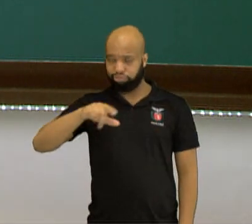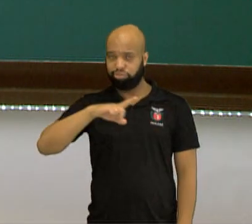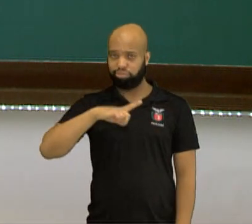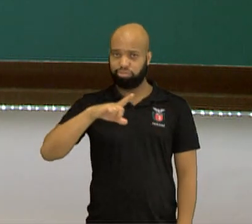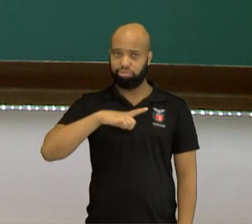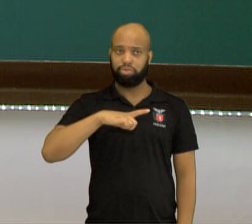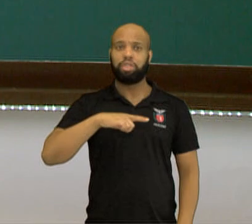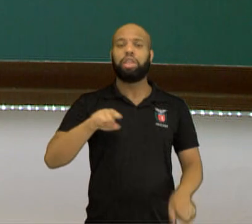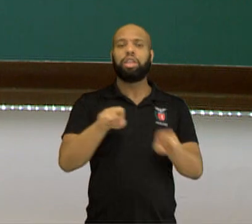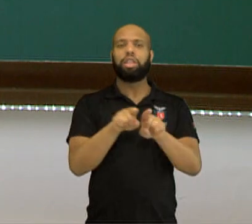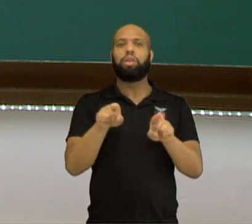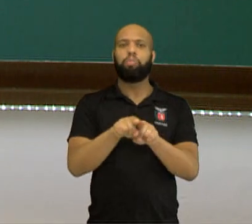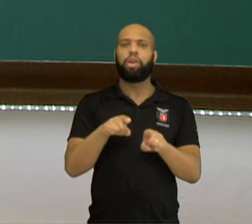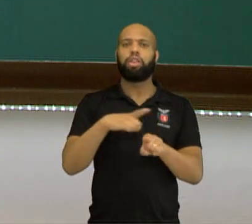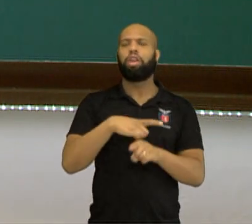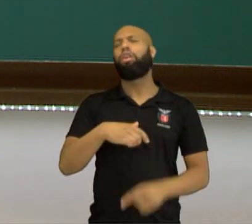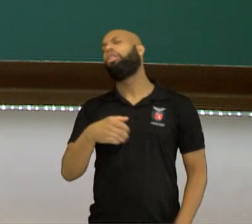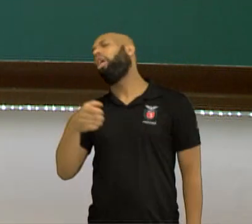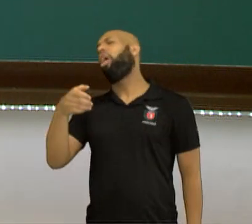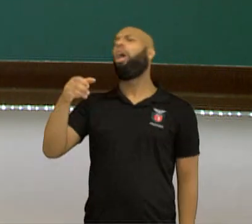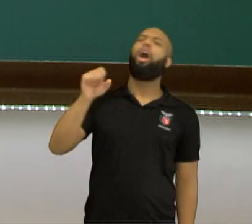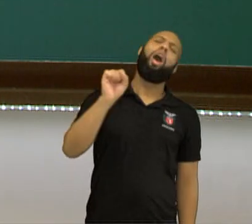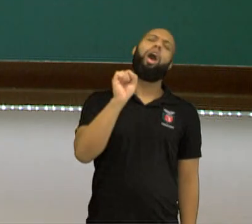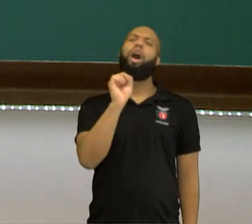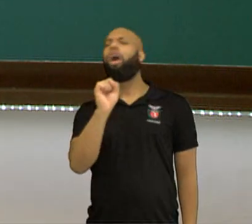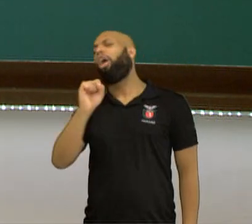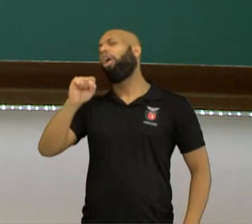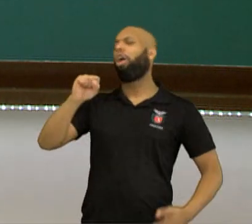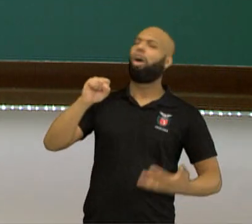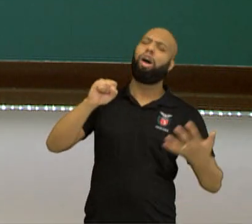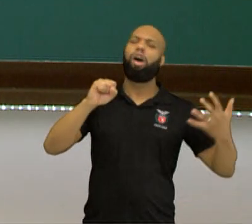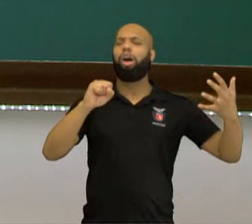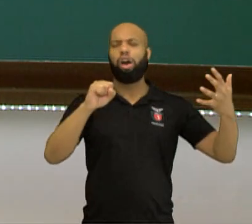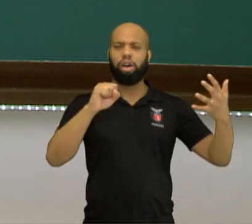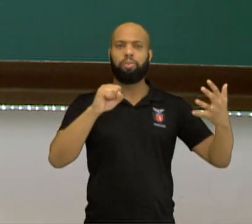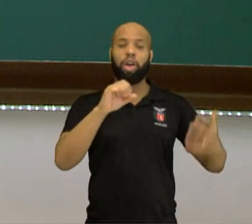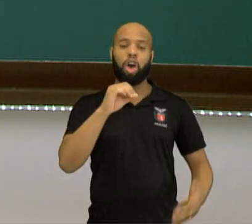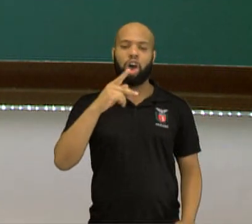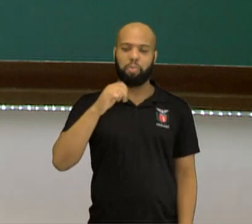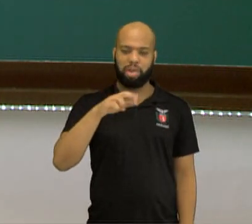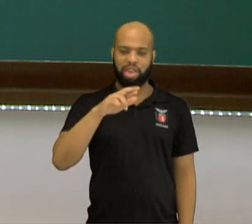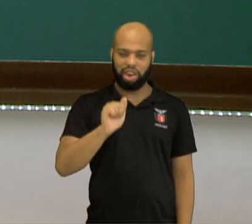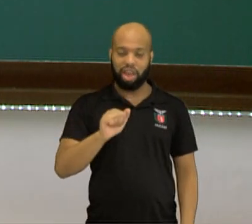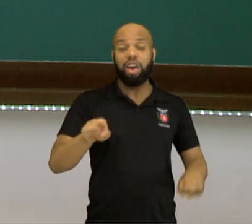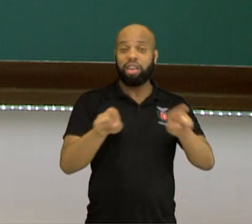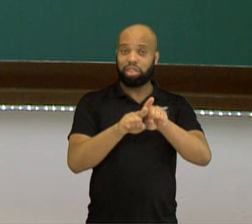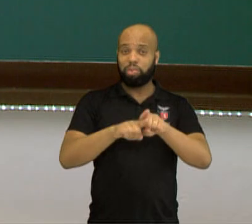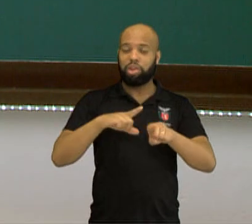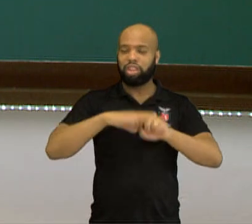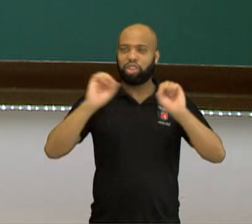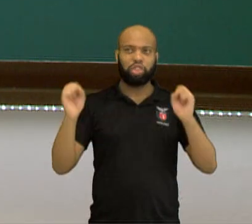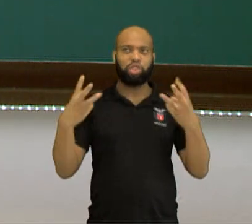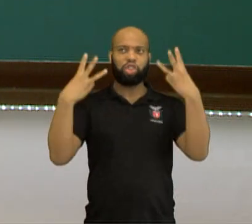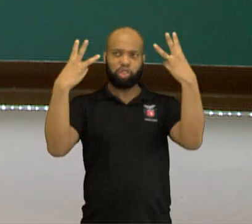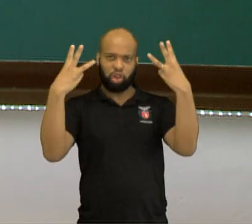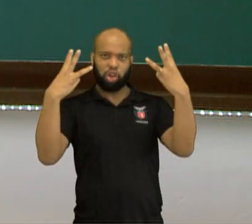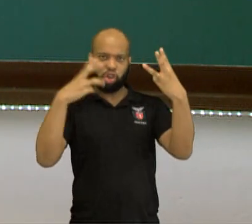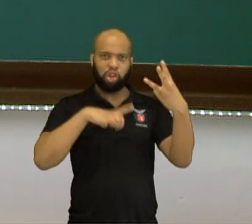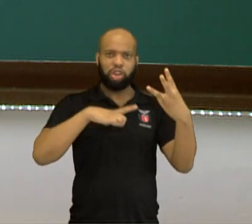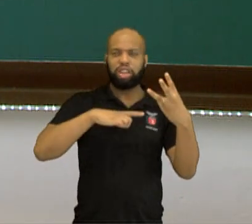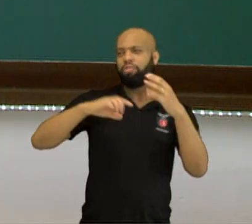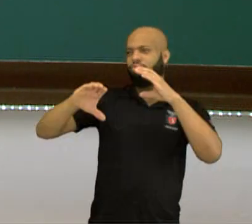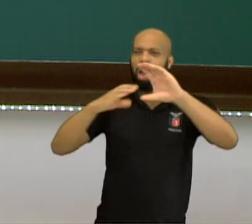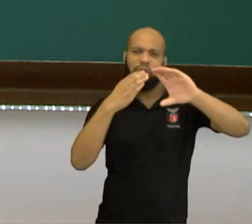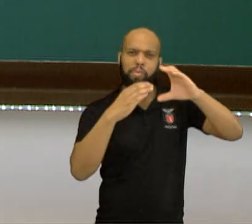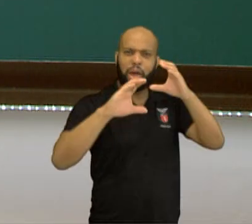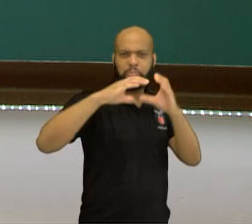assistir óperas, você pode ir a shows também, né? Você não gosta de shows? Você não